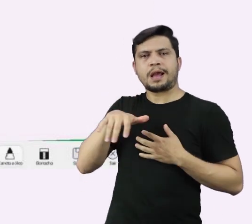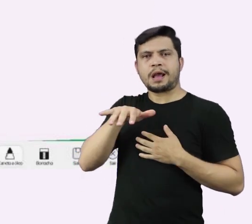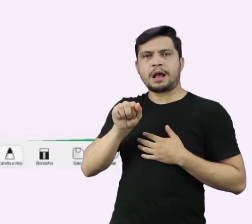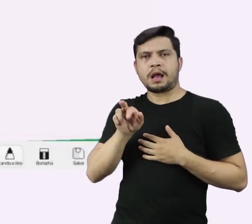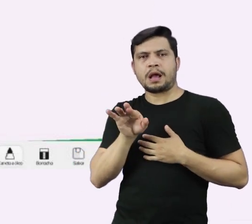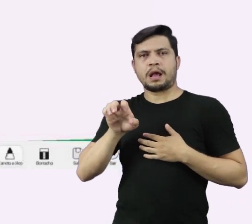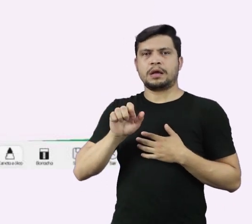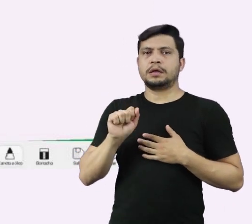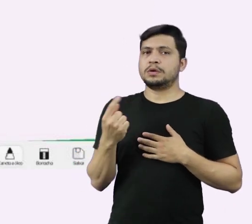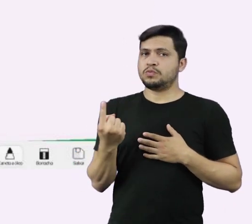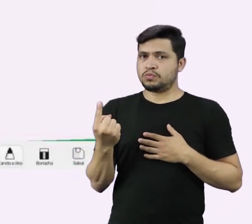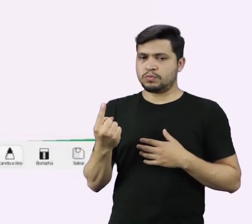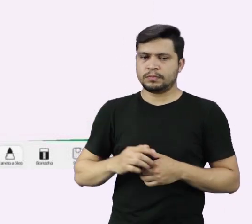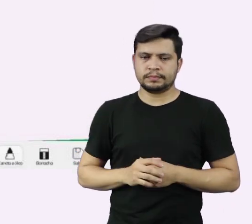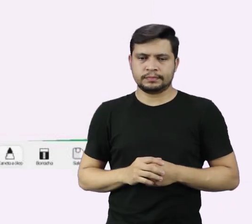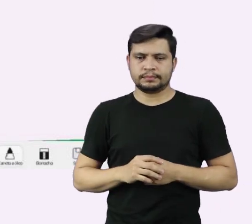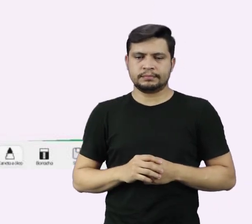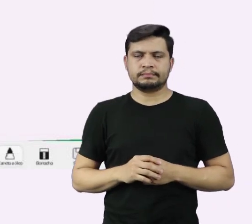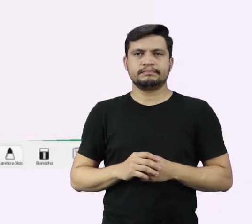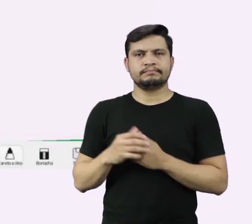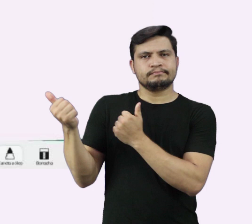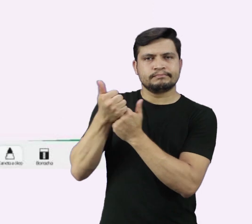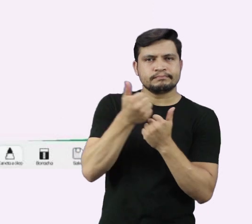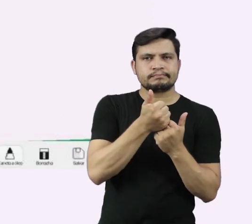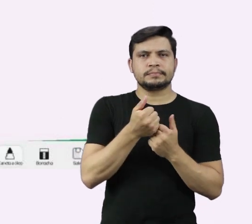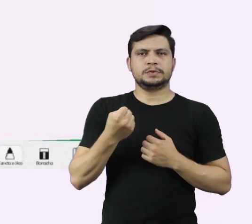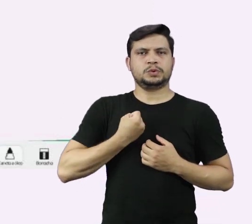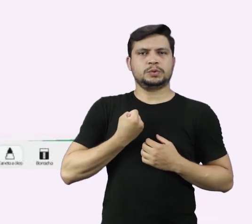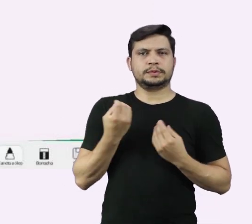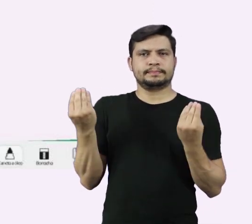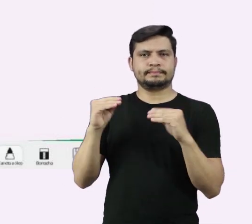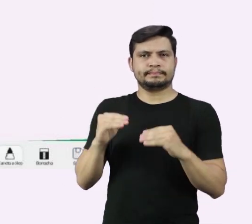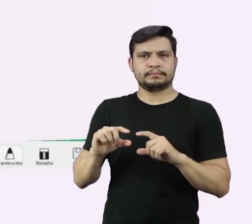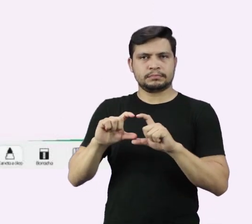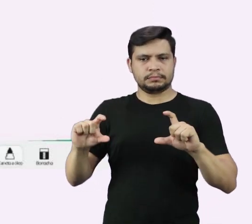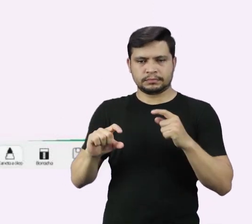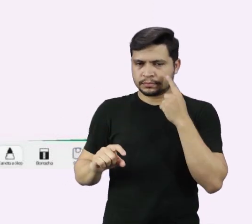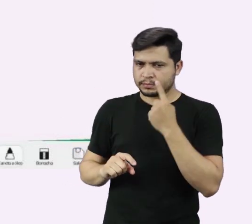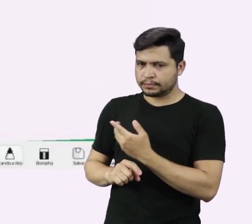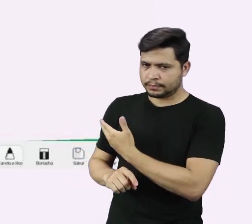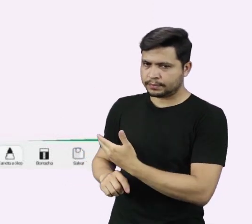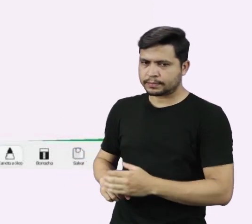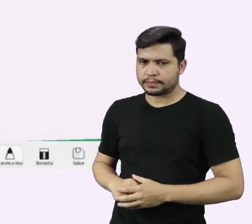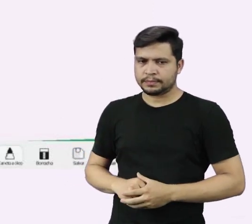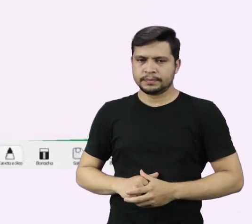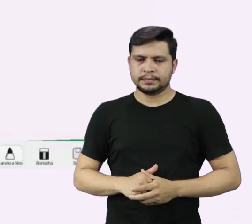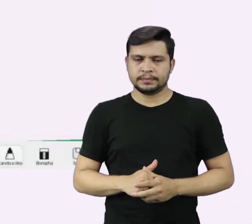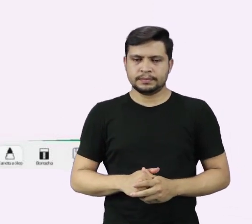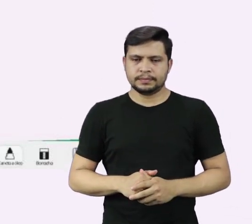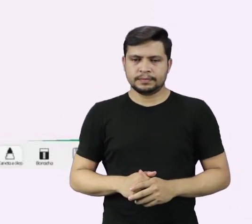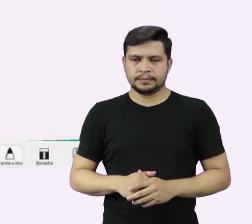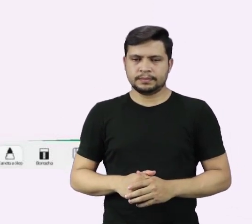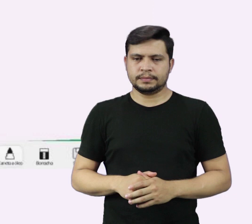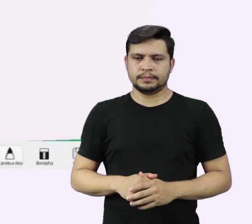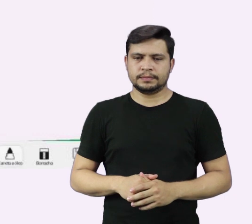seria a resistividade, 312 dividido por 9, certo? Se nós fizermos aí,